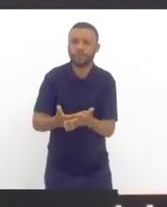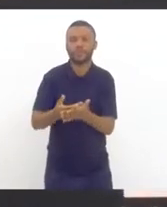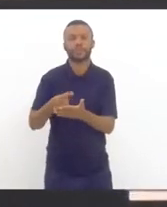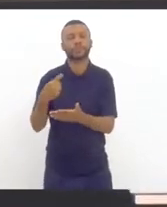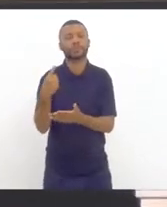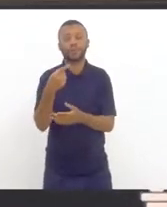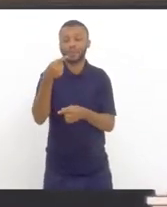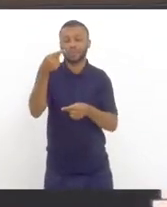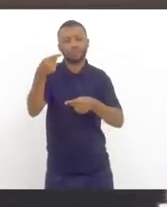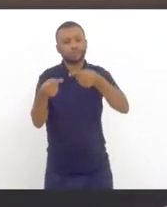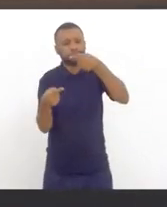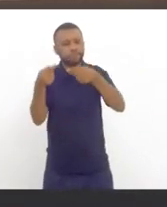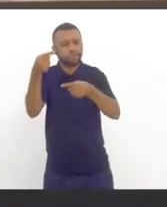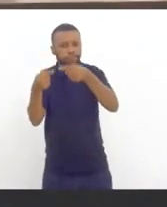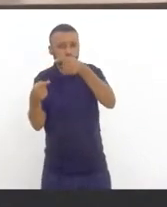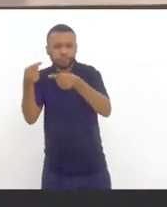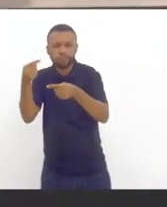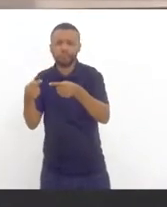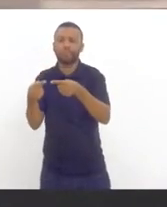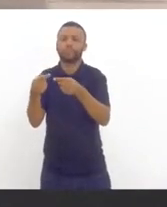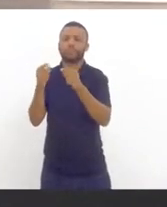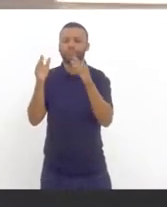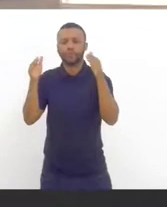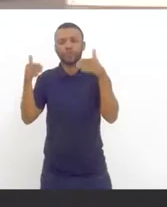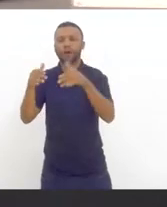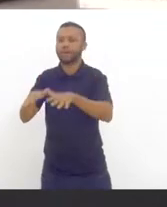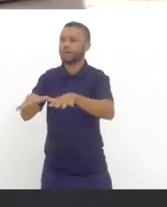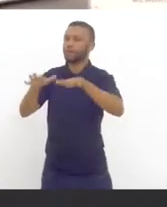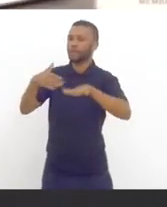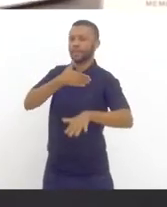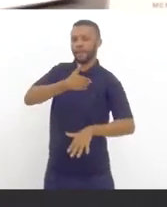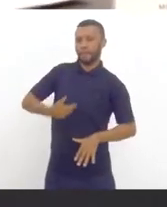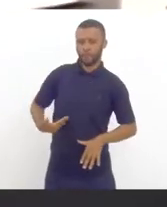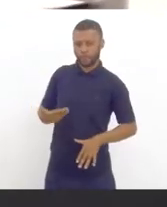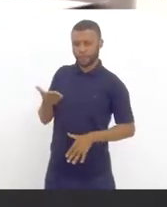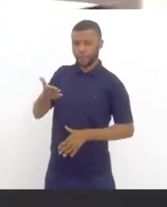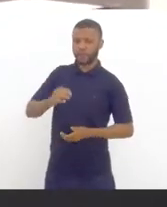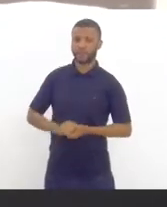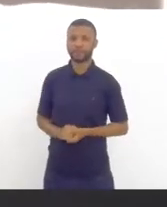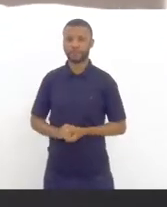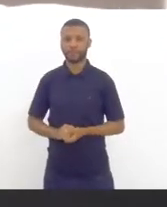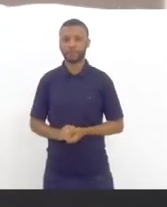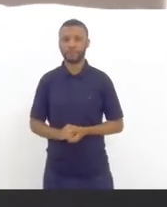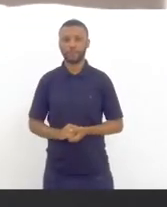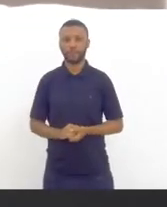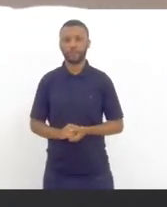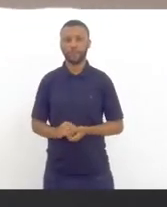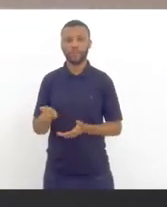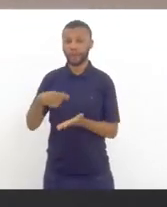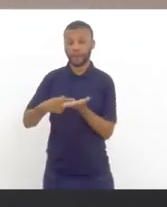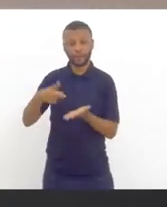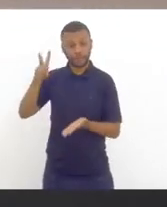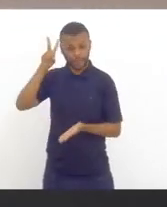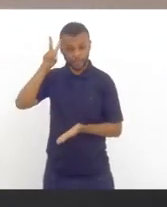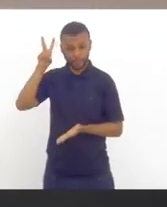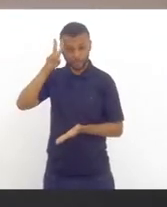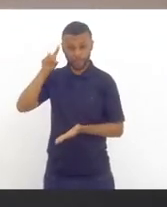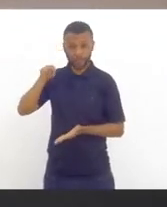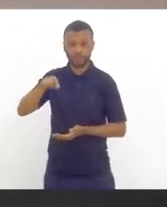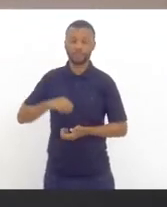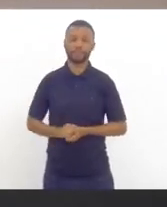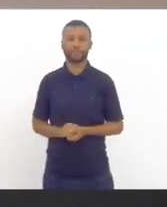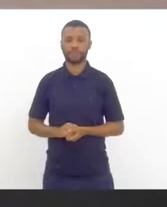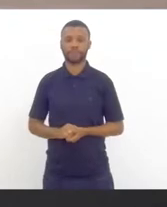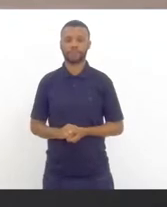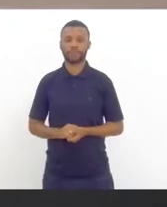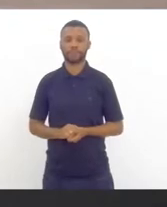discussões da audiência pública de segunda-feira,